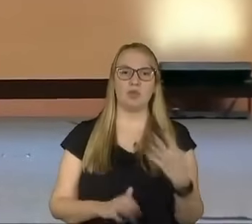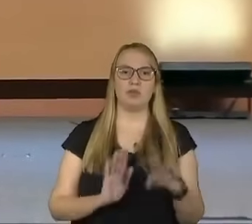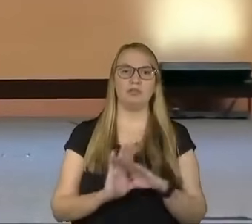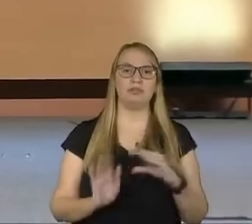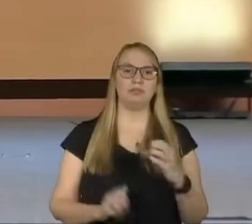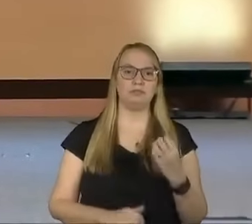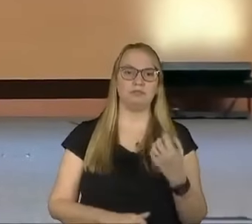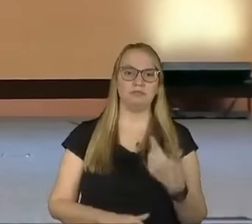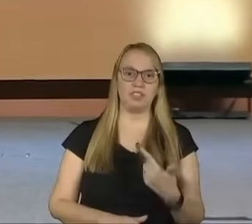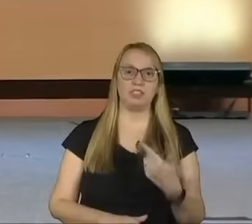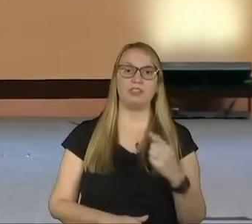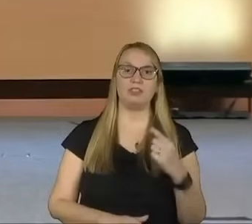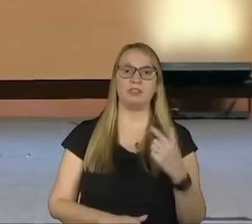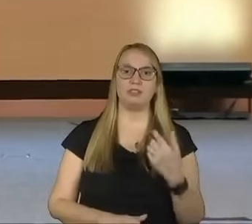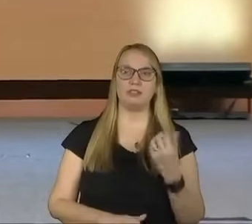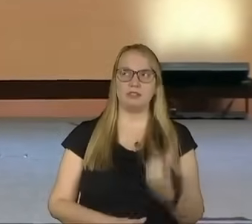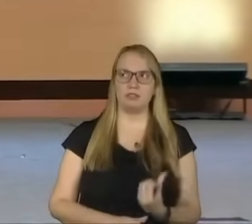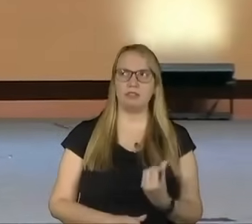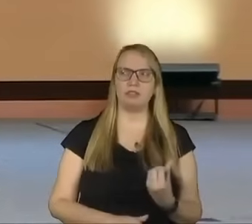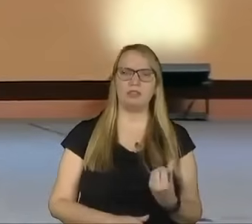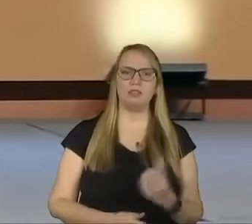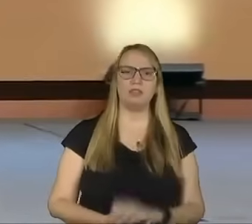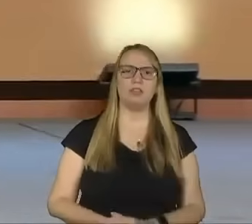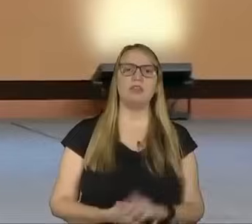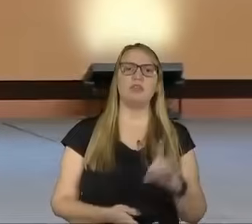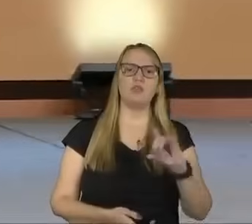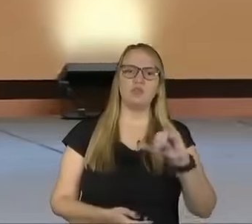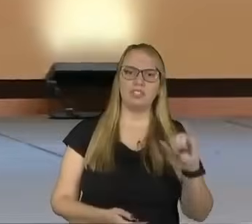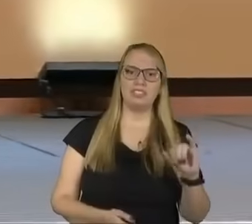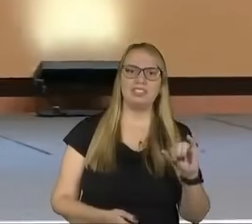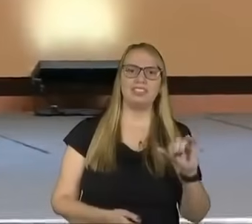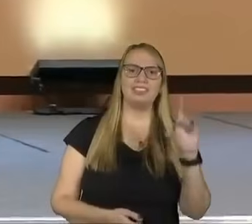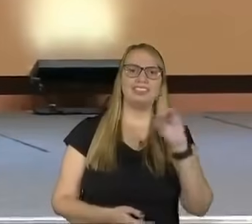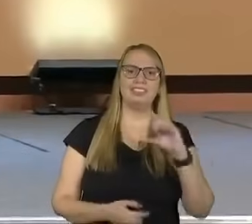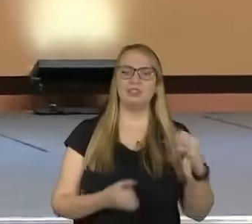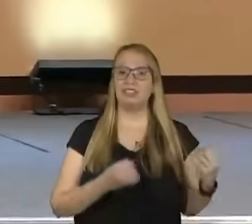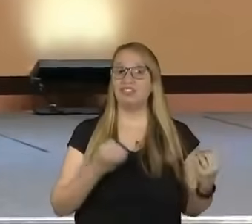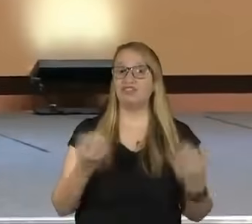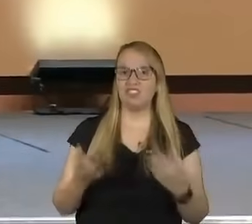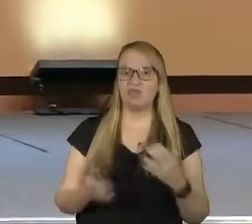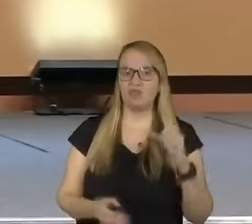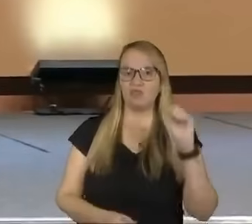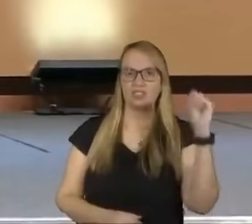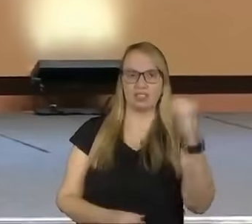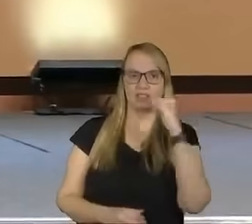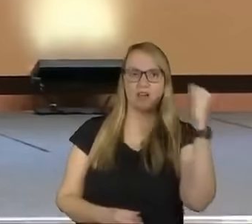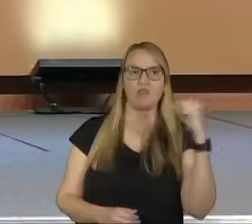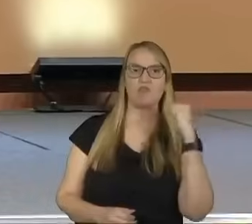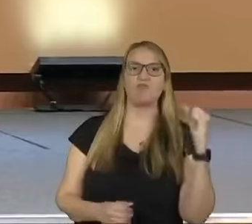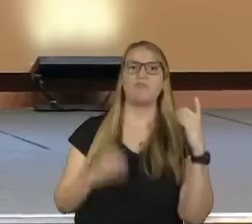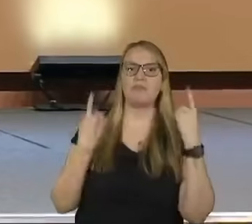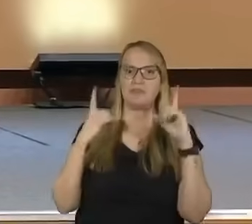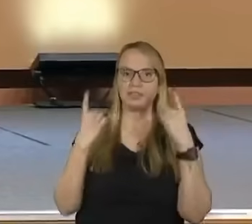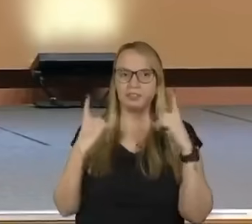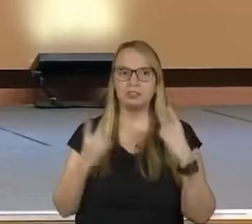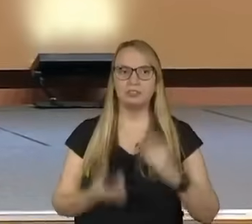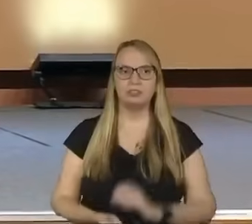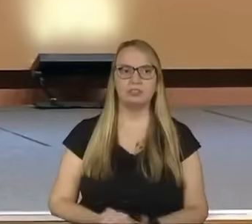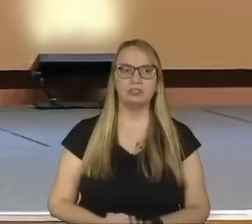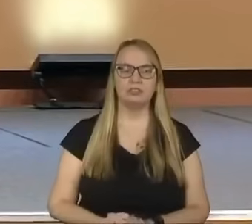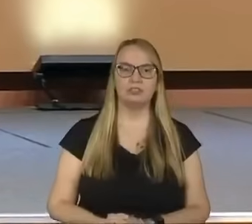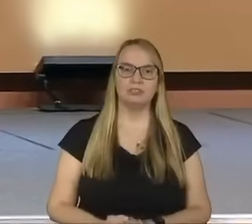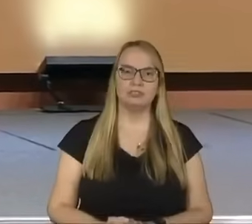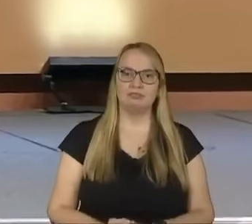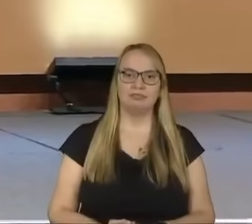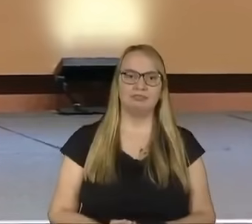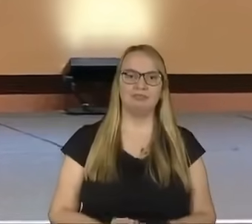vai lá para você ver esse é o dia que o senhor entregou o seu inimigo na tua mão só faltou o Rep Bat para lá papai